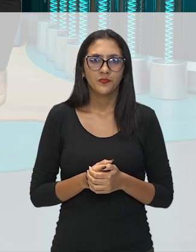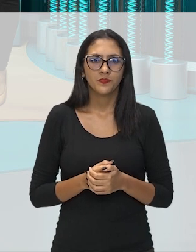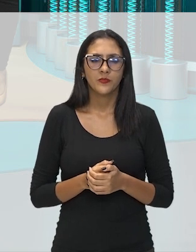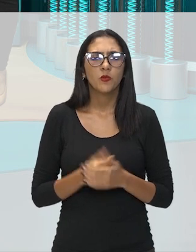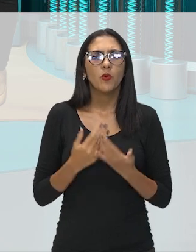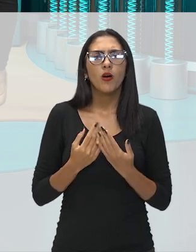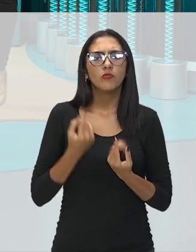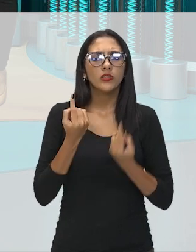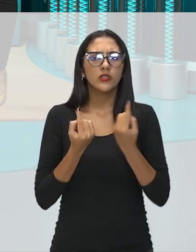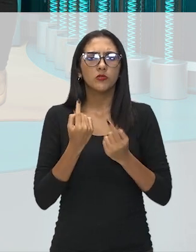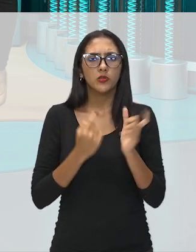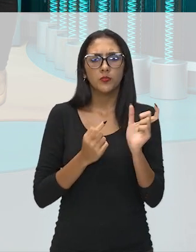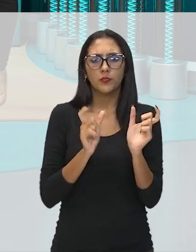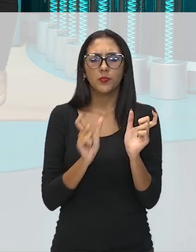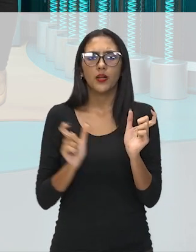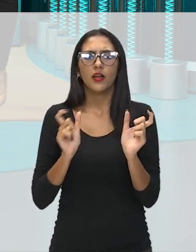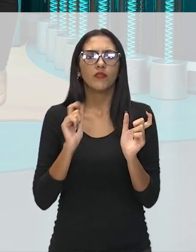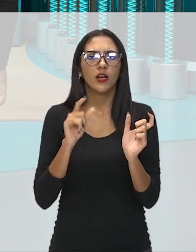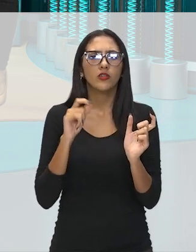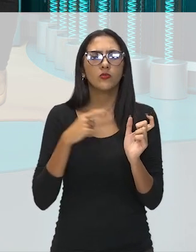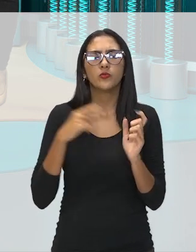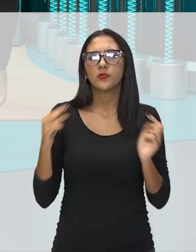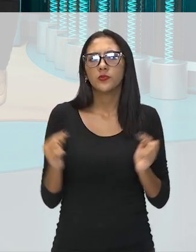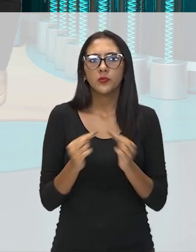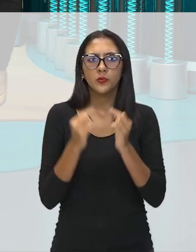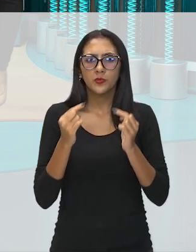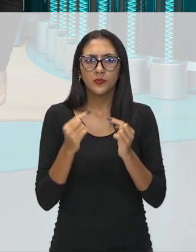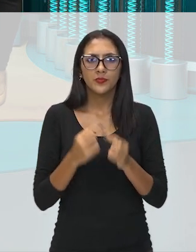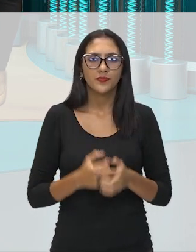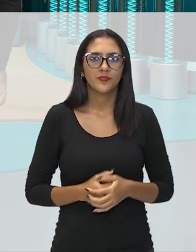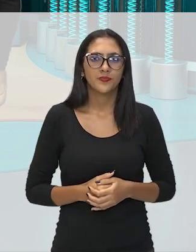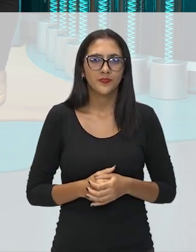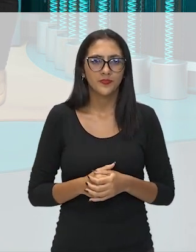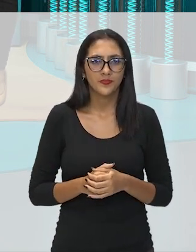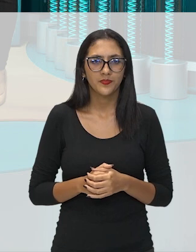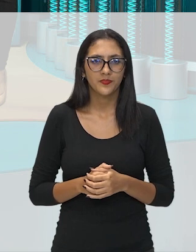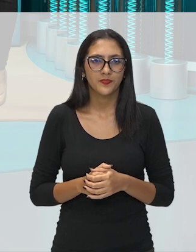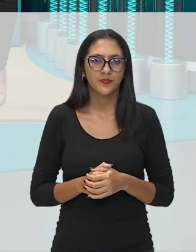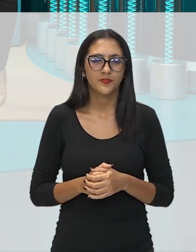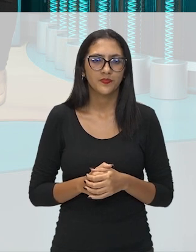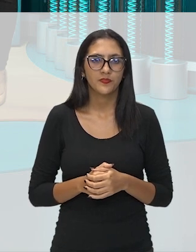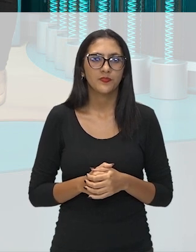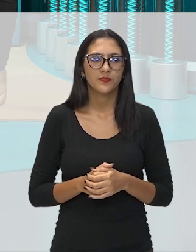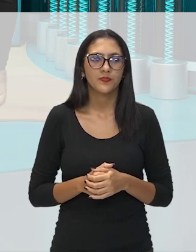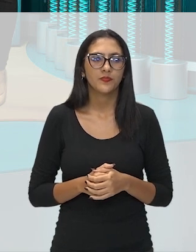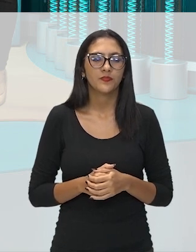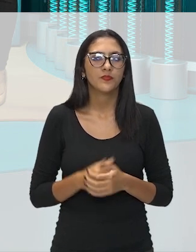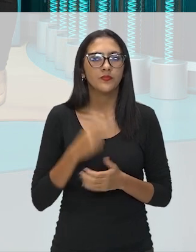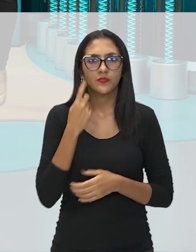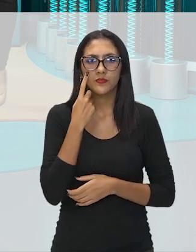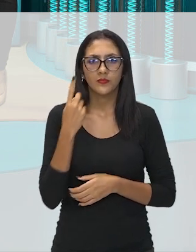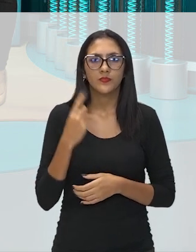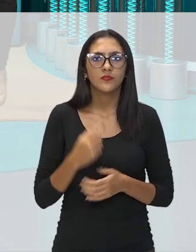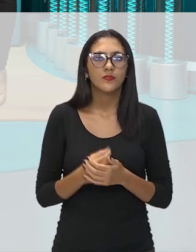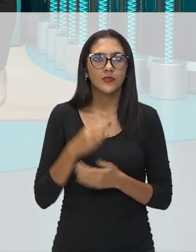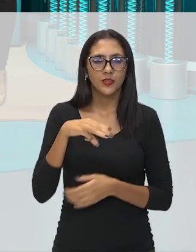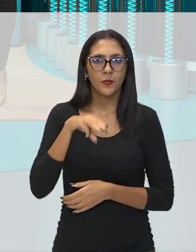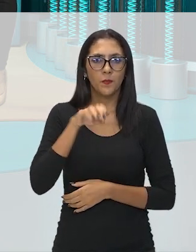met? Let's check it. Vamos verificar a resposta. Aqui ficou